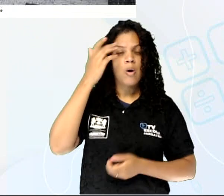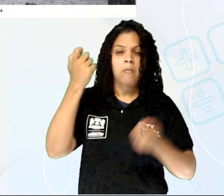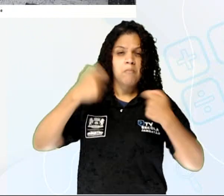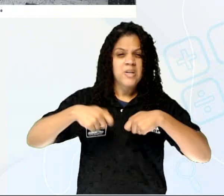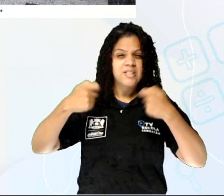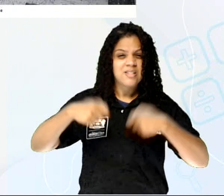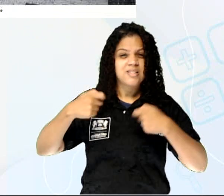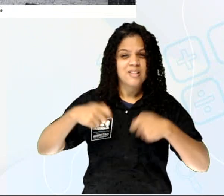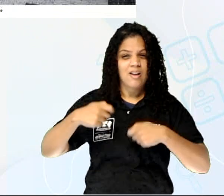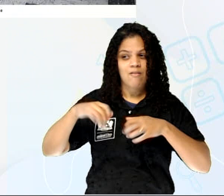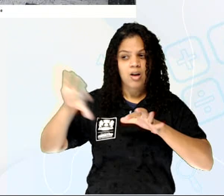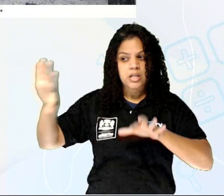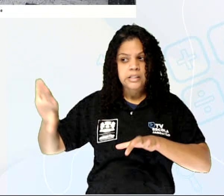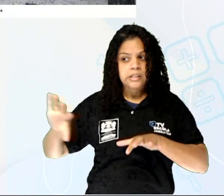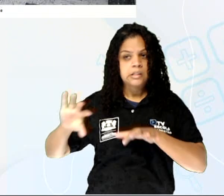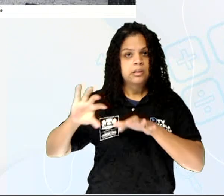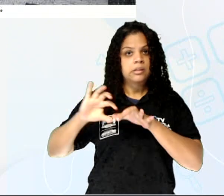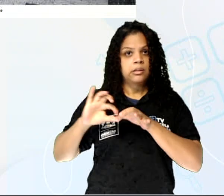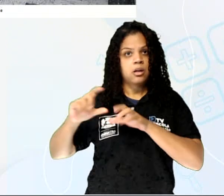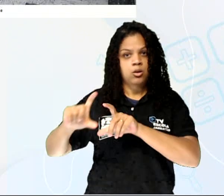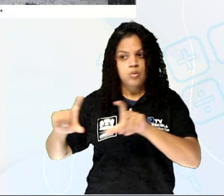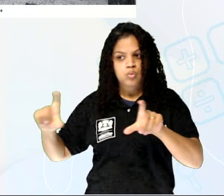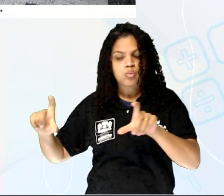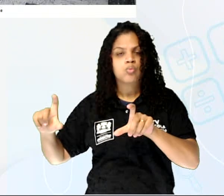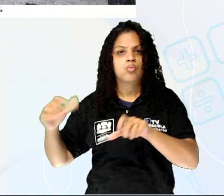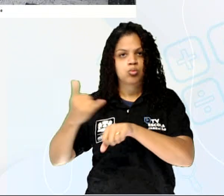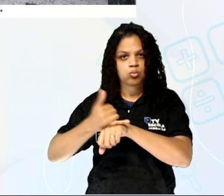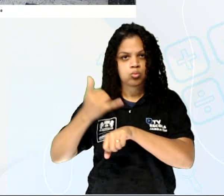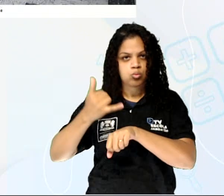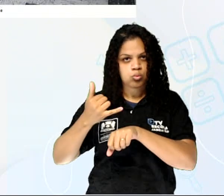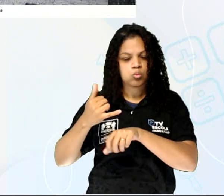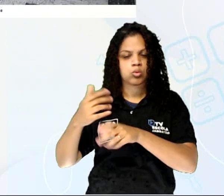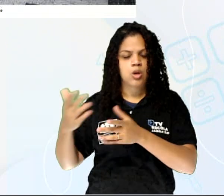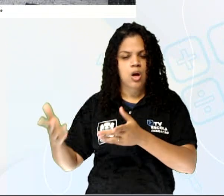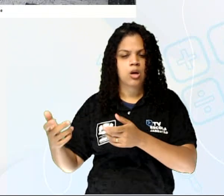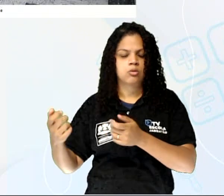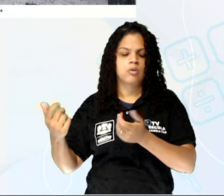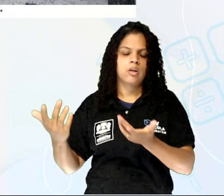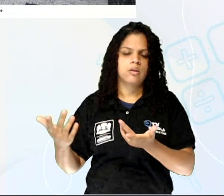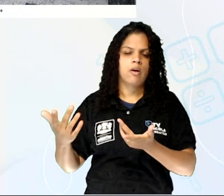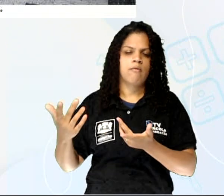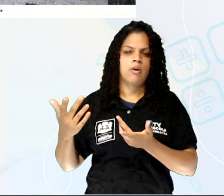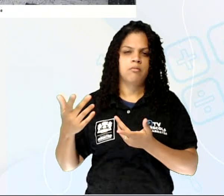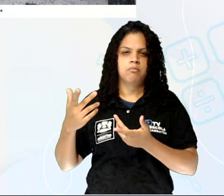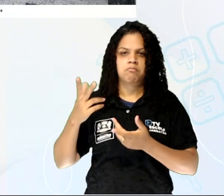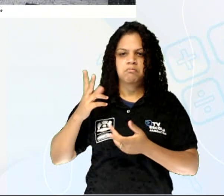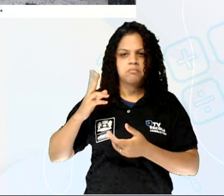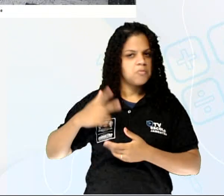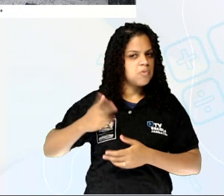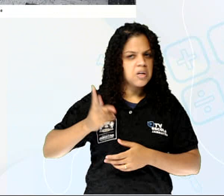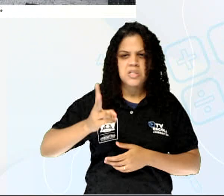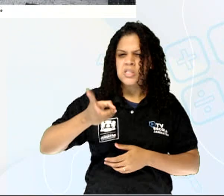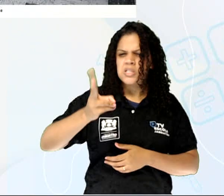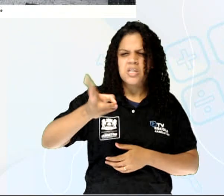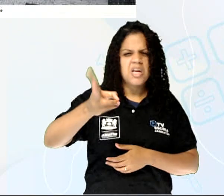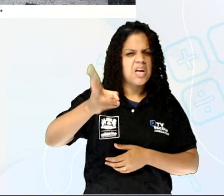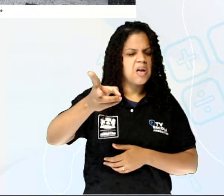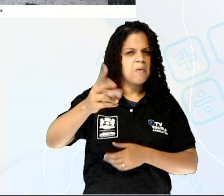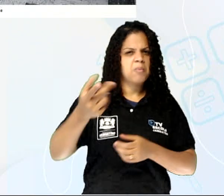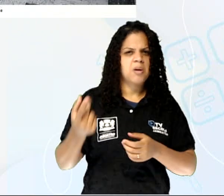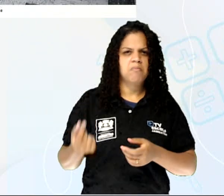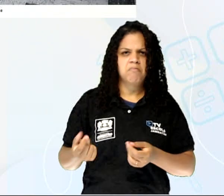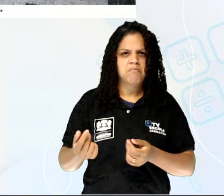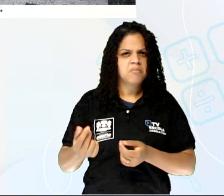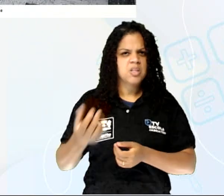do pulmão de aço, ela estava praticamente condenada a viver eternamente, enquanto ela